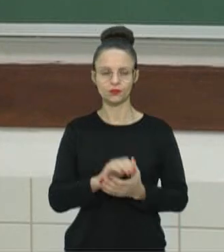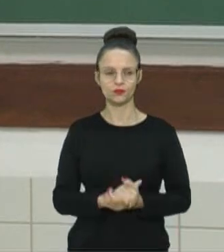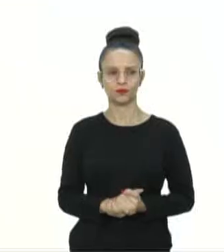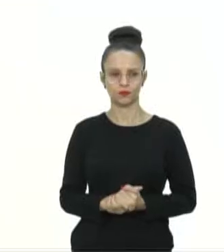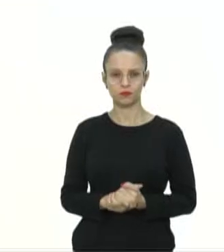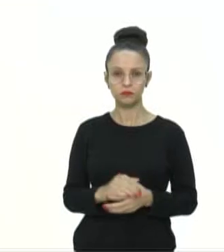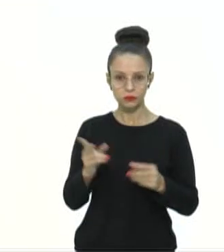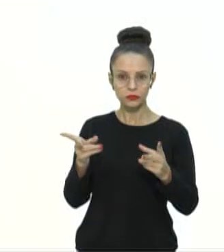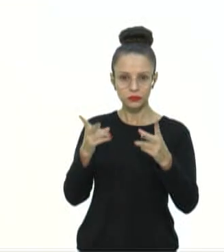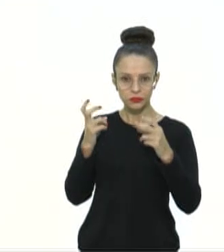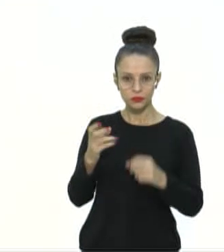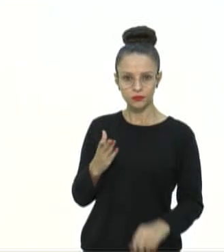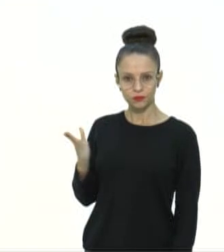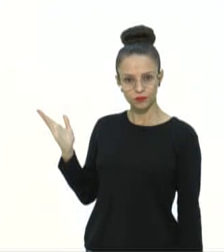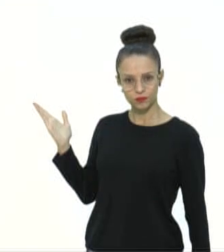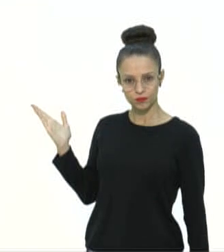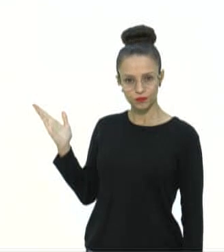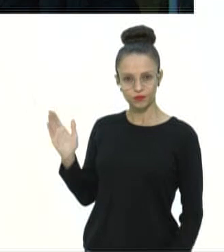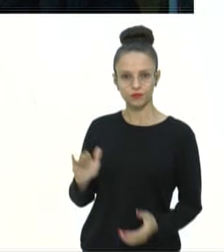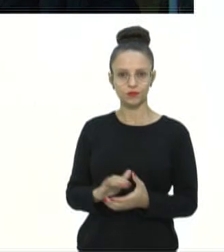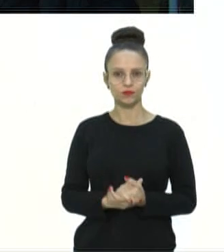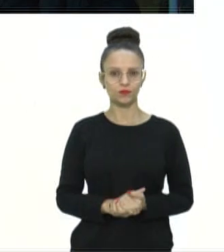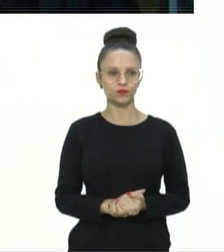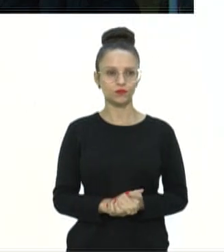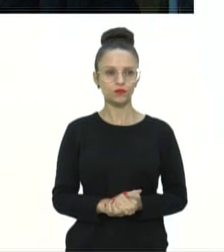Podem observar um pouquinho aqui.